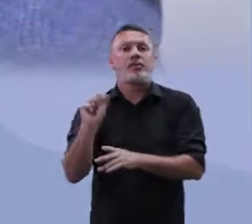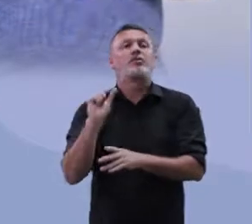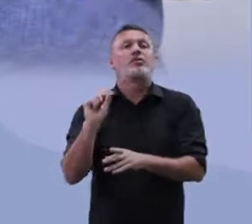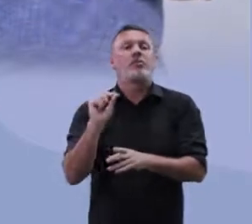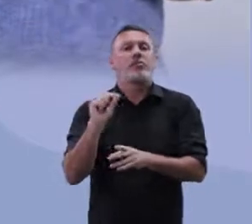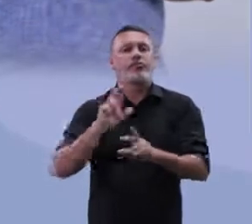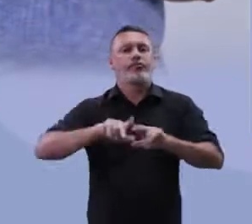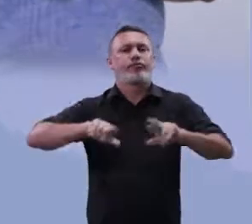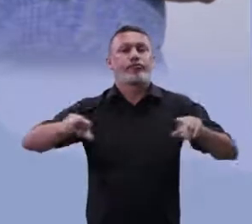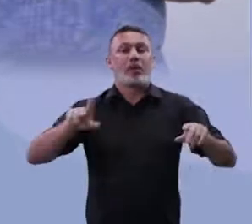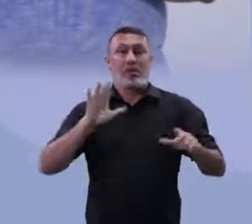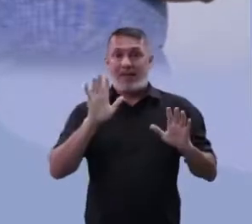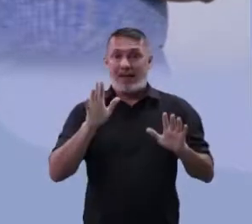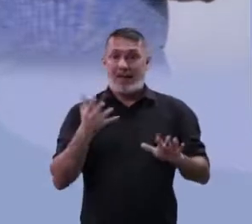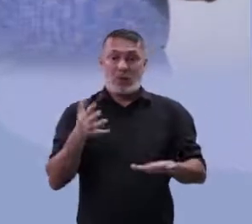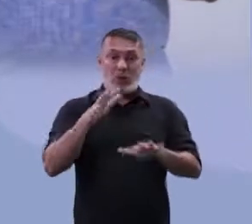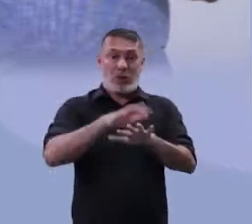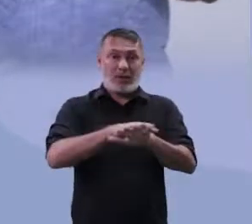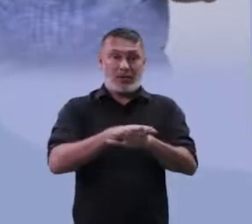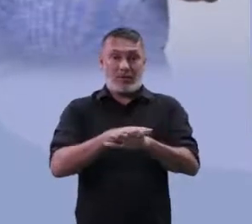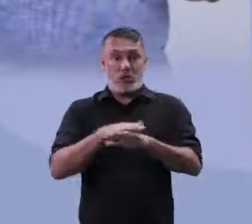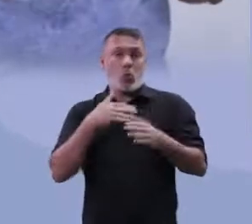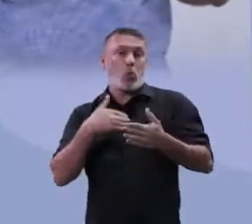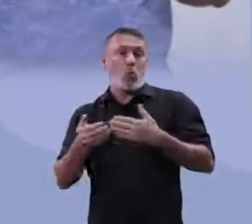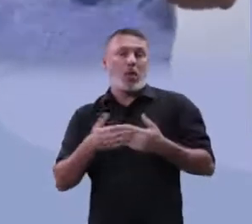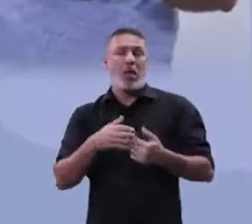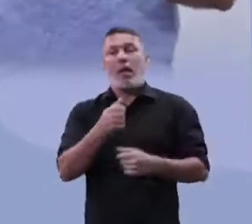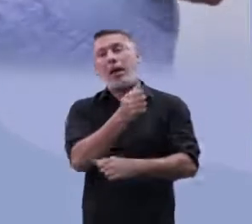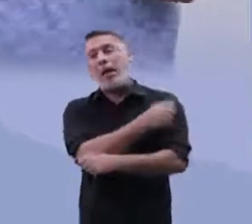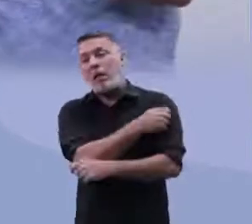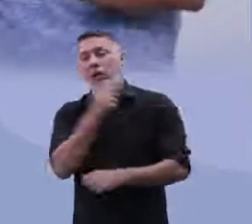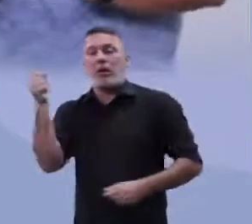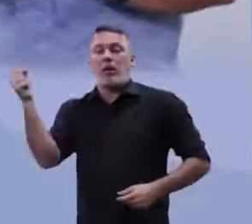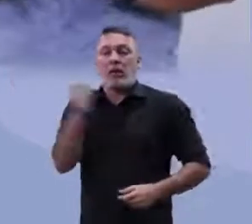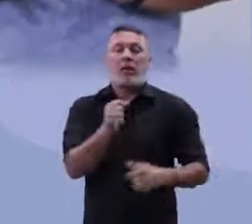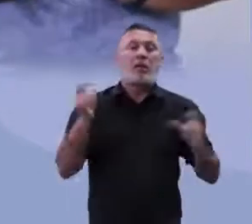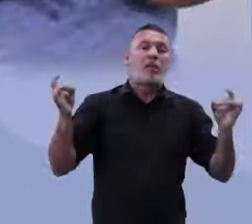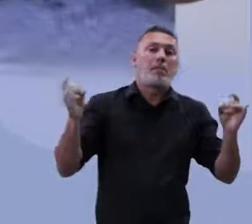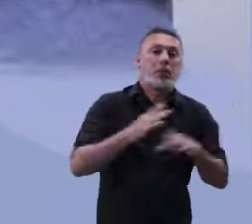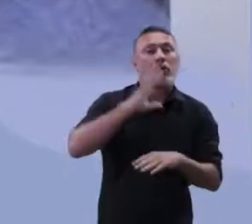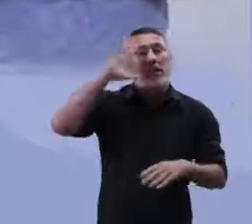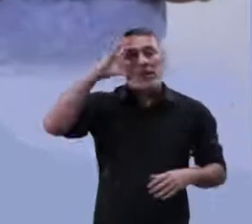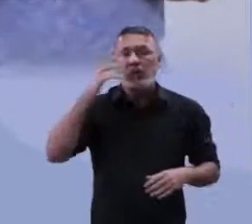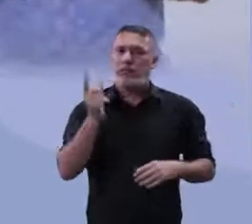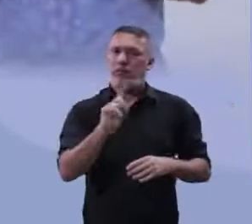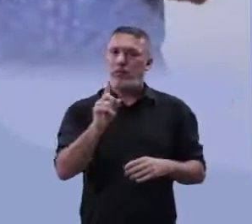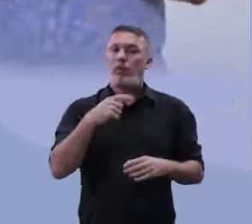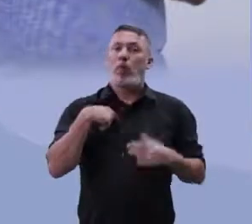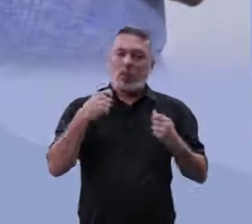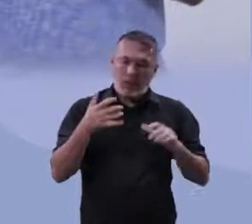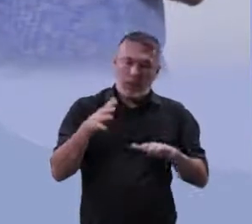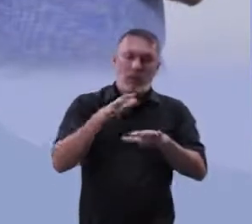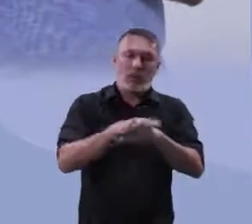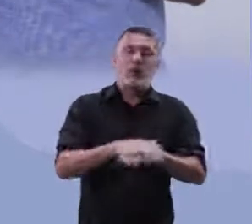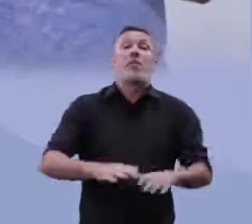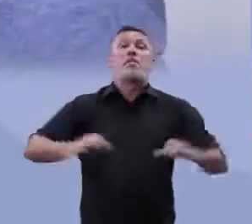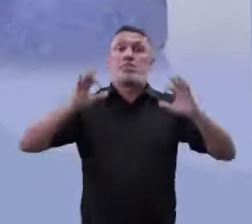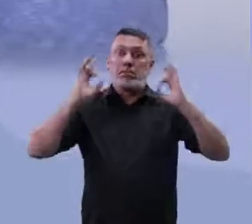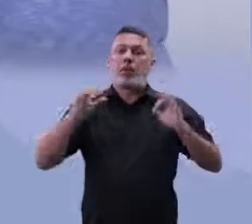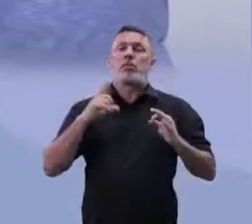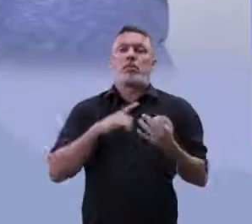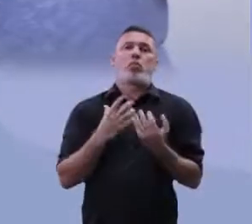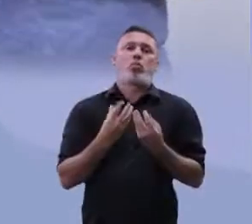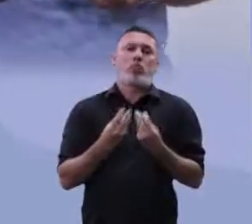mostrar uma educação inclusiva, mas não é uma educação inclusiva qualquer, né? Pegar o alunado e deixar ali, não, eu preciso apresentar uma educação inclusiva